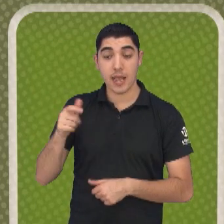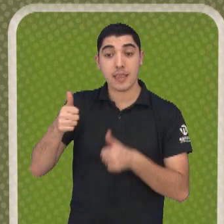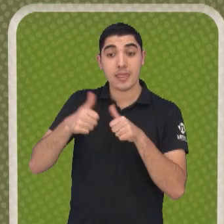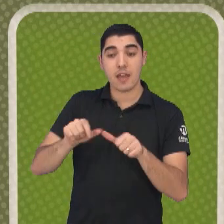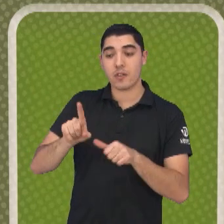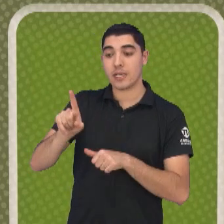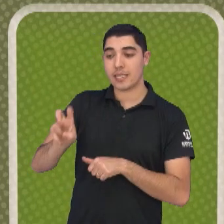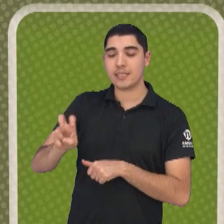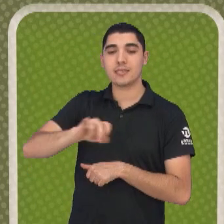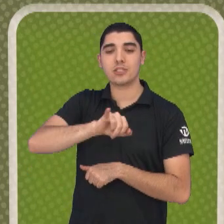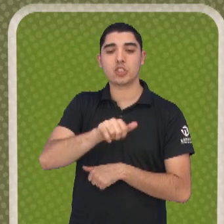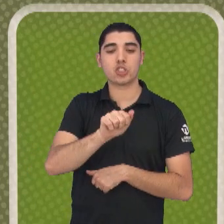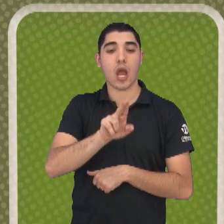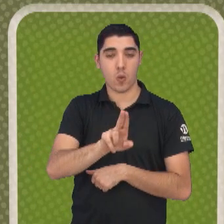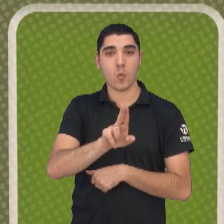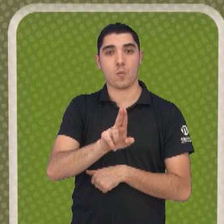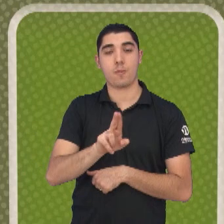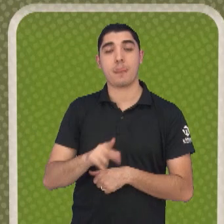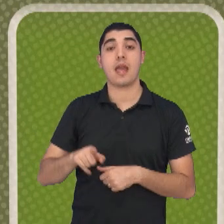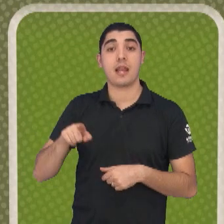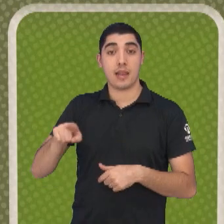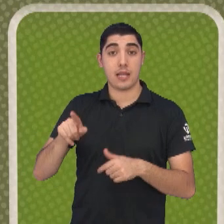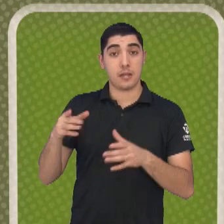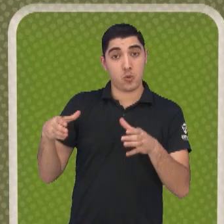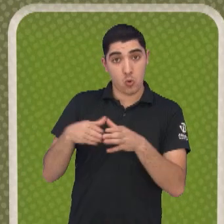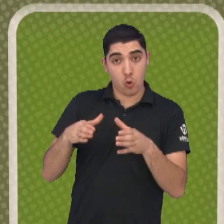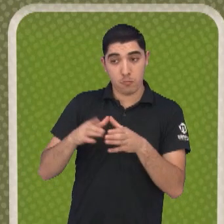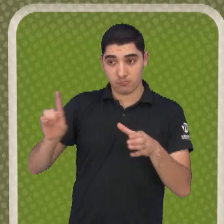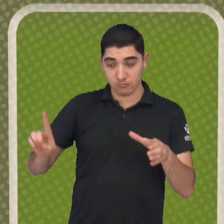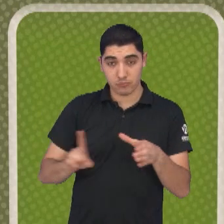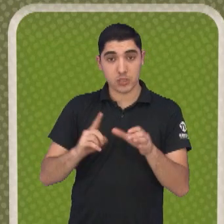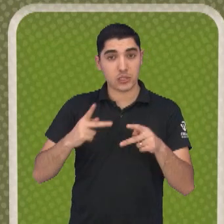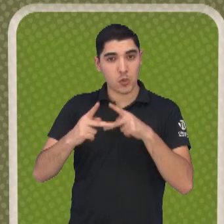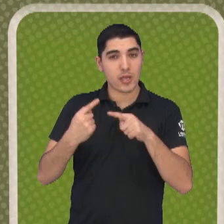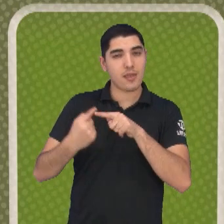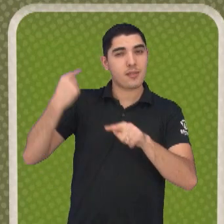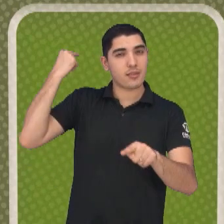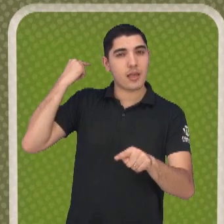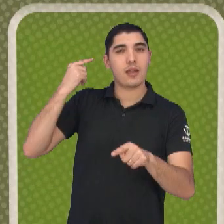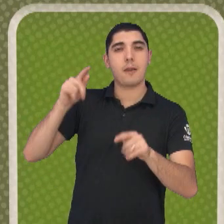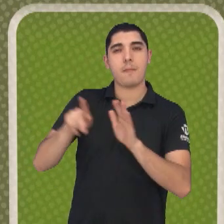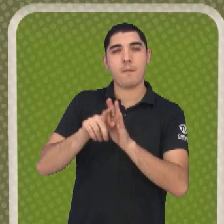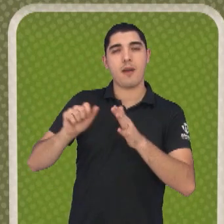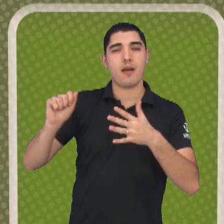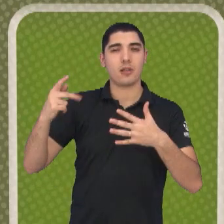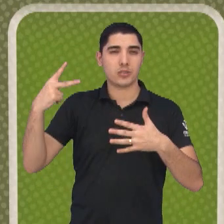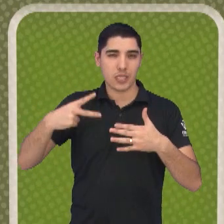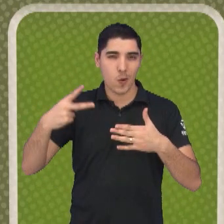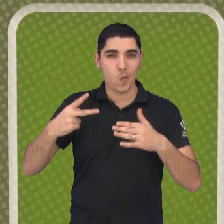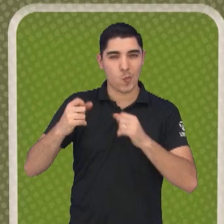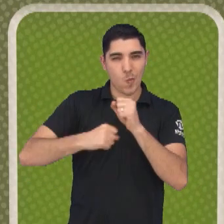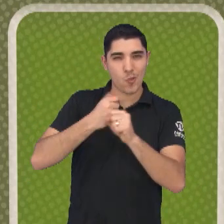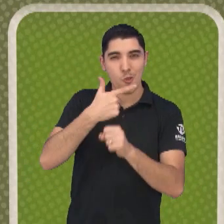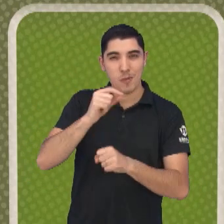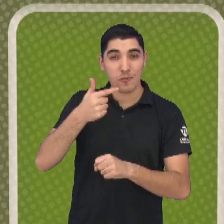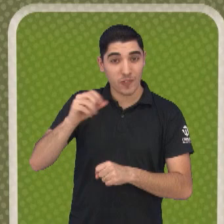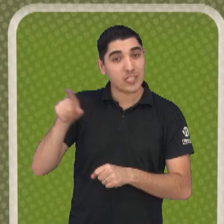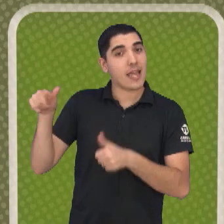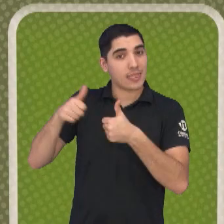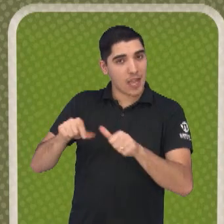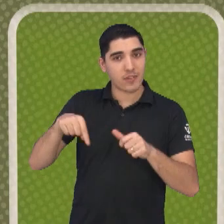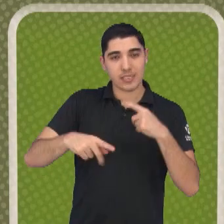15 de Jaú ele fez parte do elenco do São José no título paulista da segunda divisão em 2020 e no ano seguinte